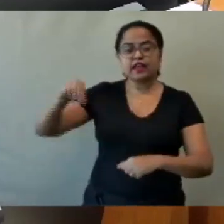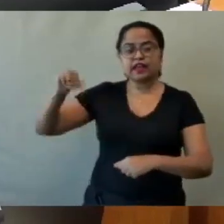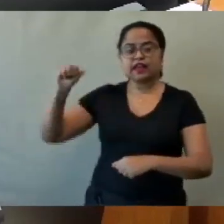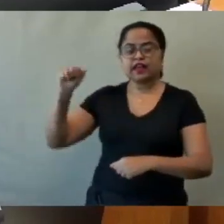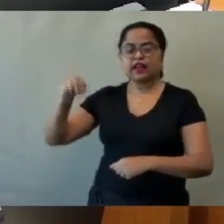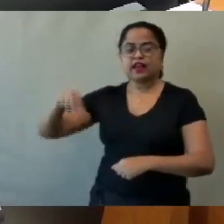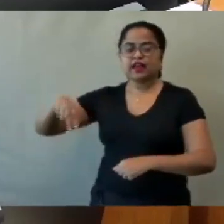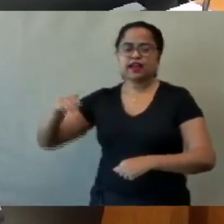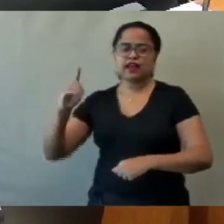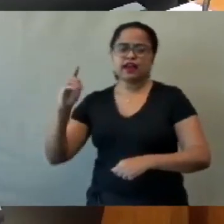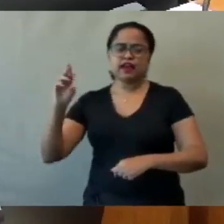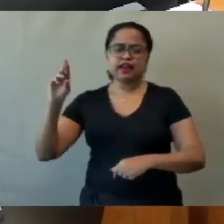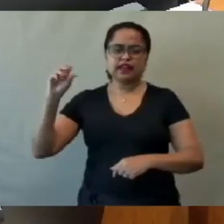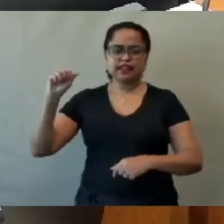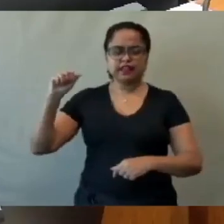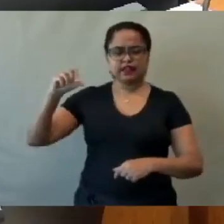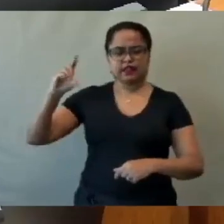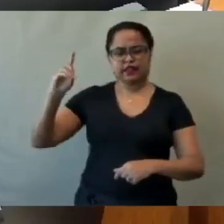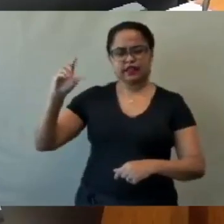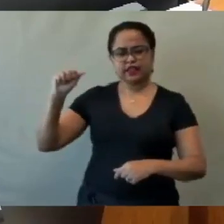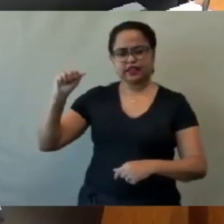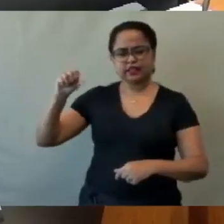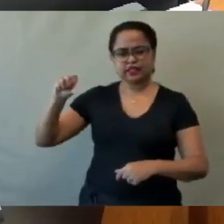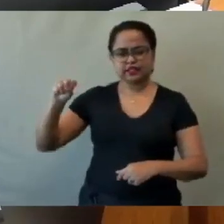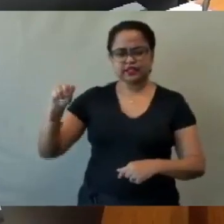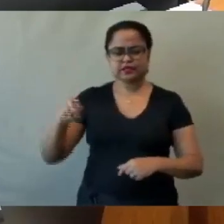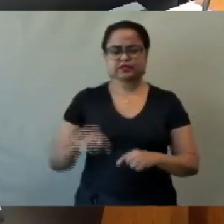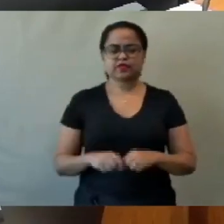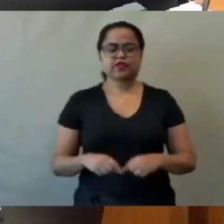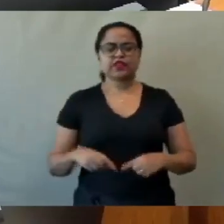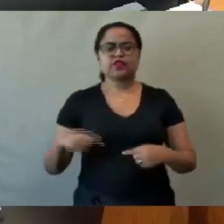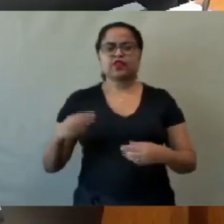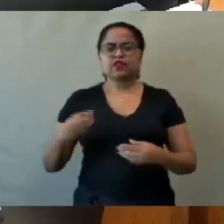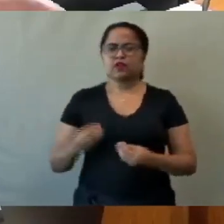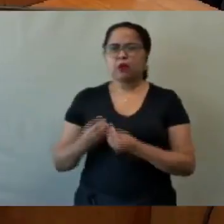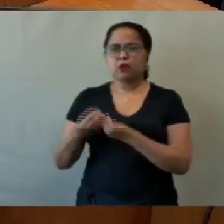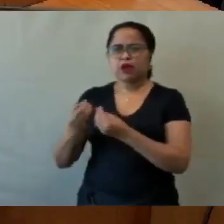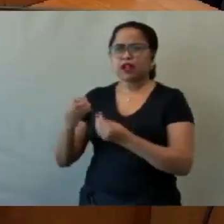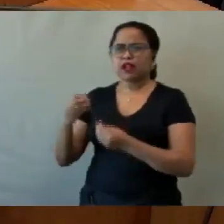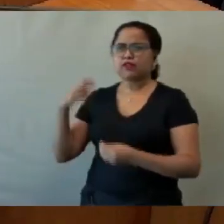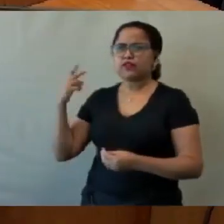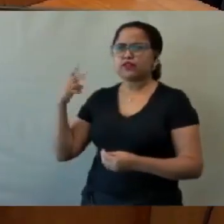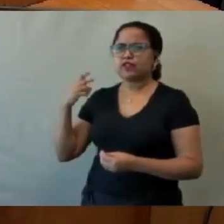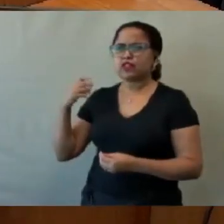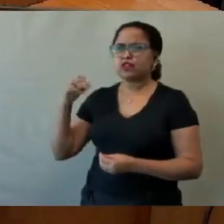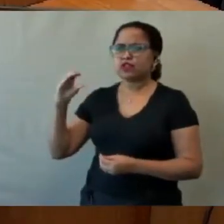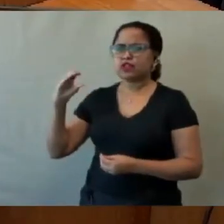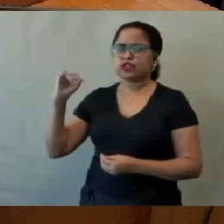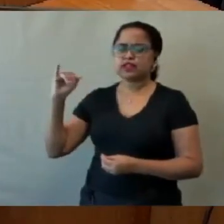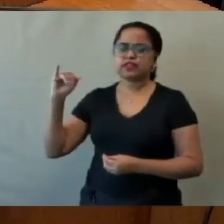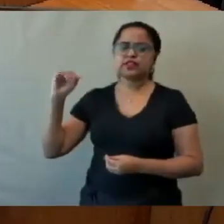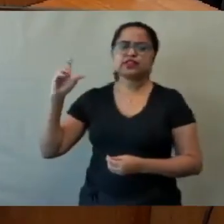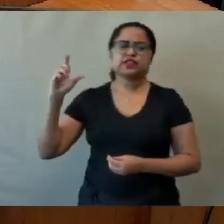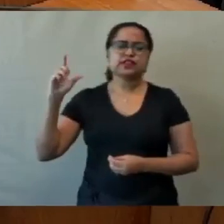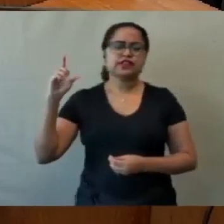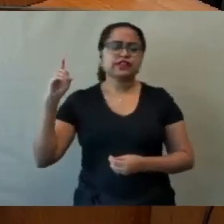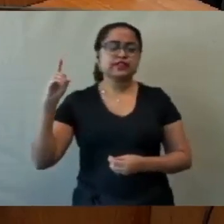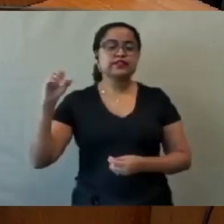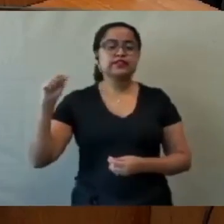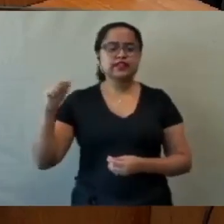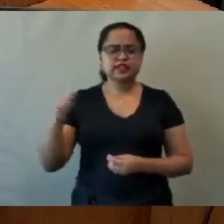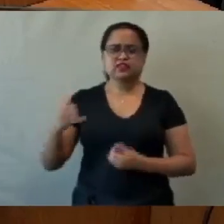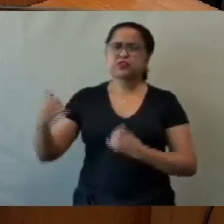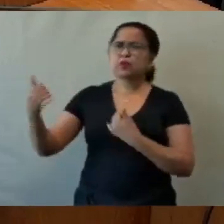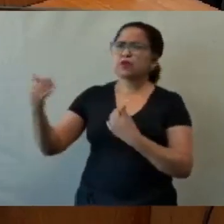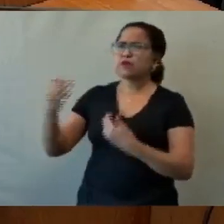Cida Falabella, com a palavra em discussão. Obrigada, professora Marli. Rapidamente, gente, nós recebemos vários